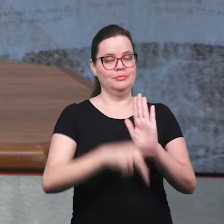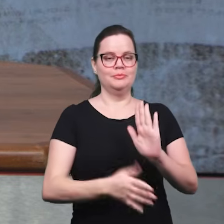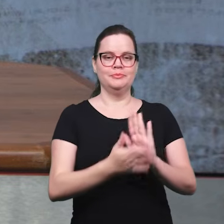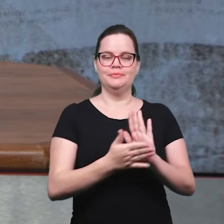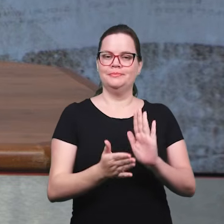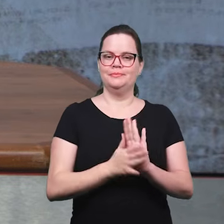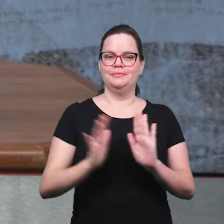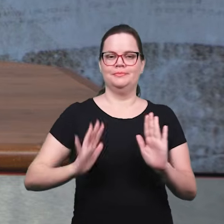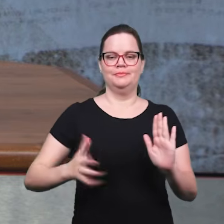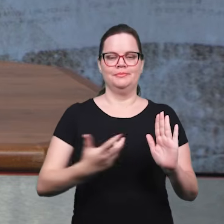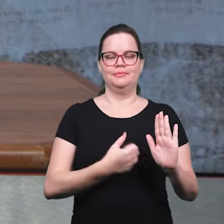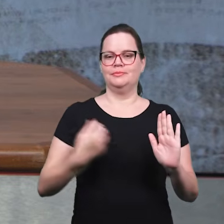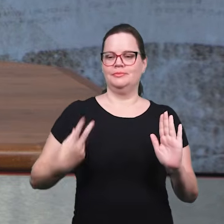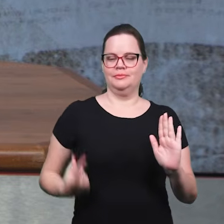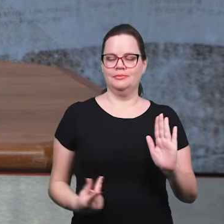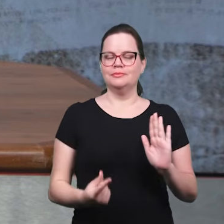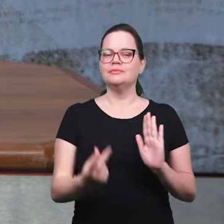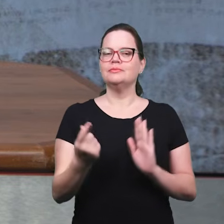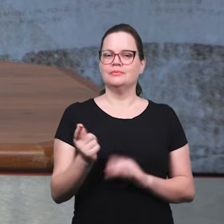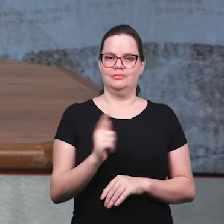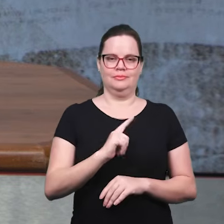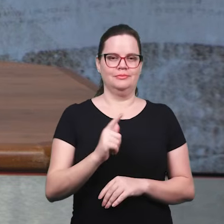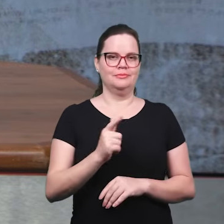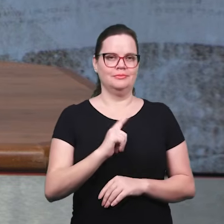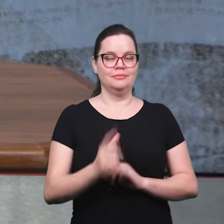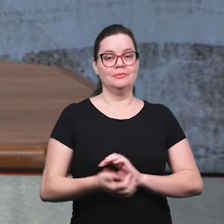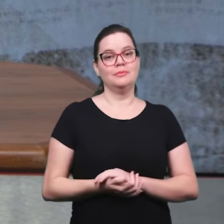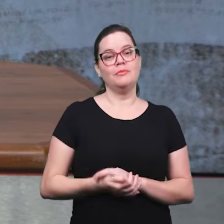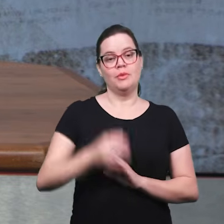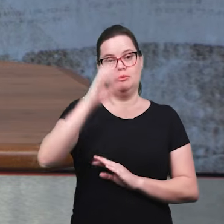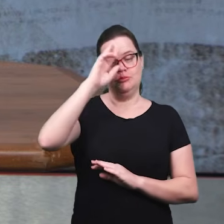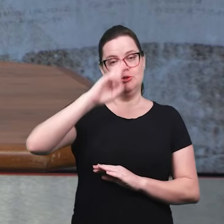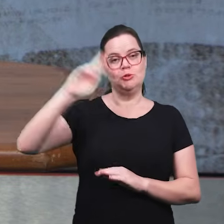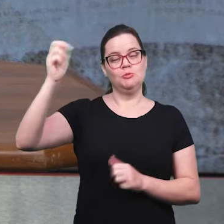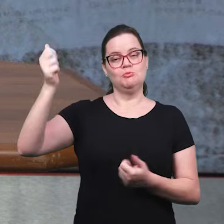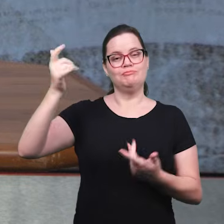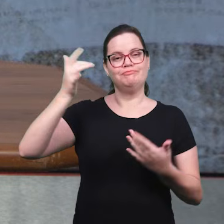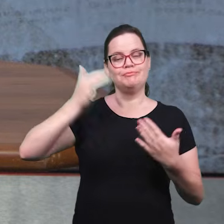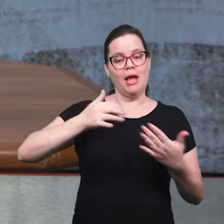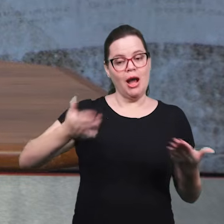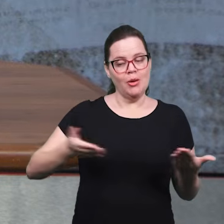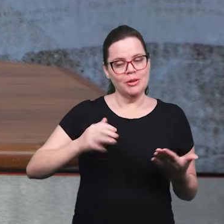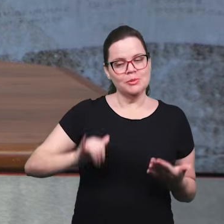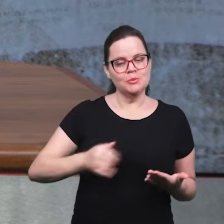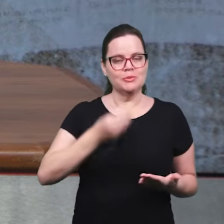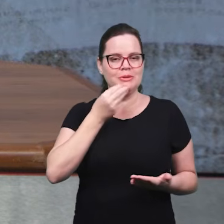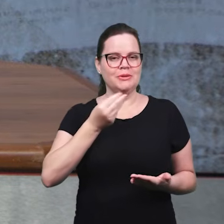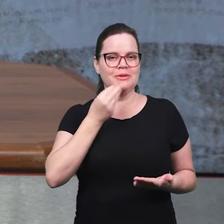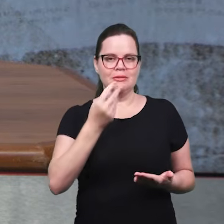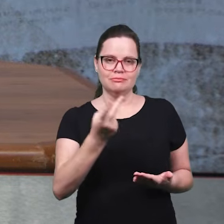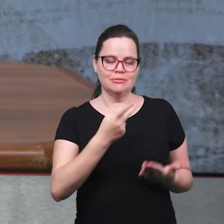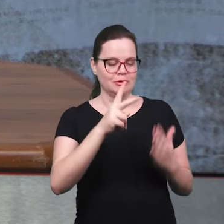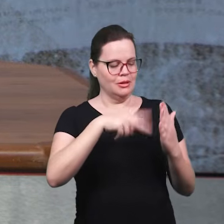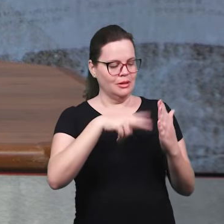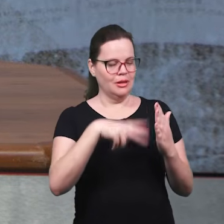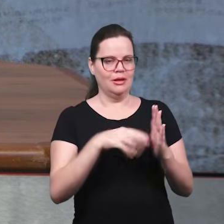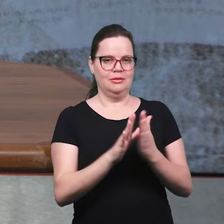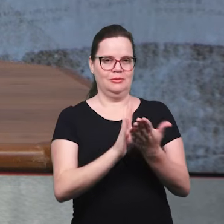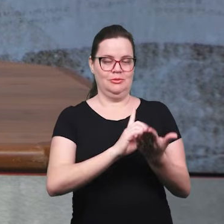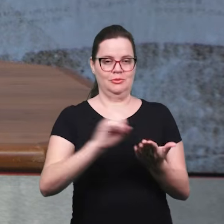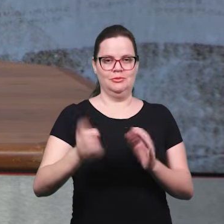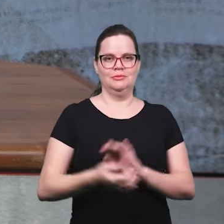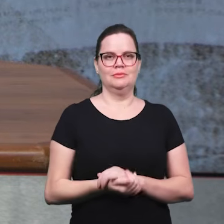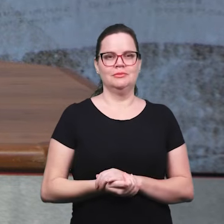salvação de Deus está registrado na sua palavra e o Senhor tem nos dado a oportunidade de fazermos a leitura.